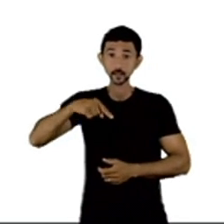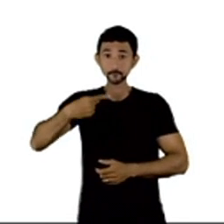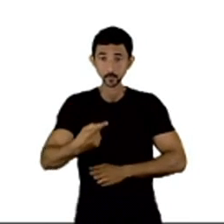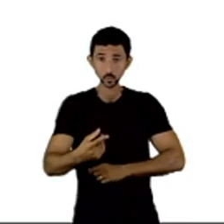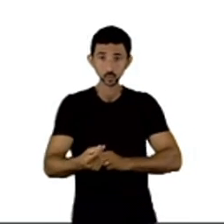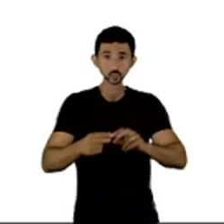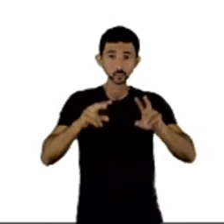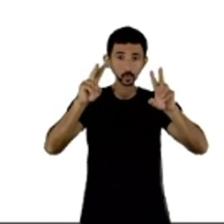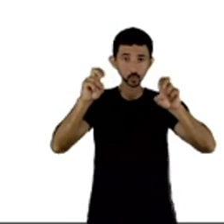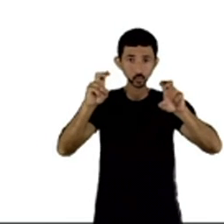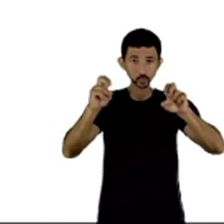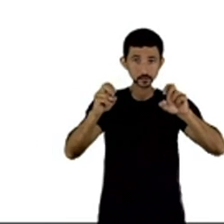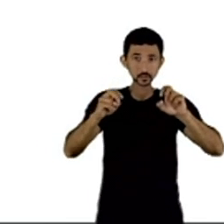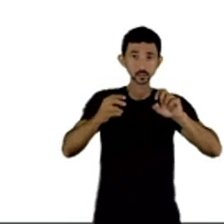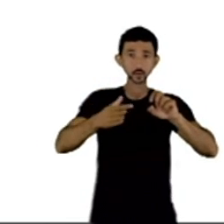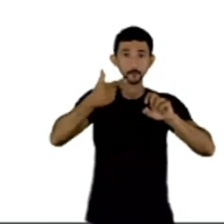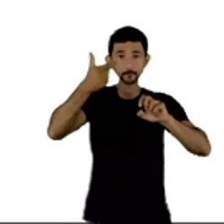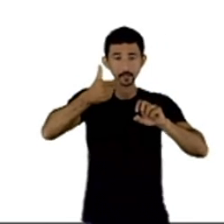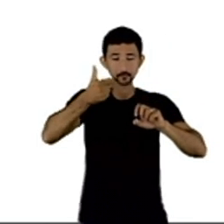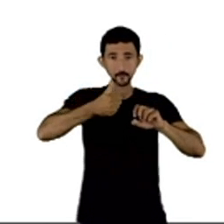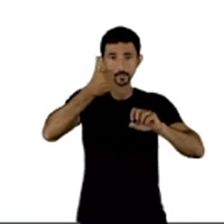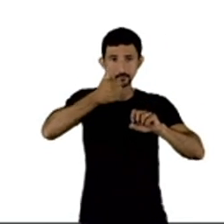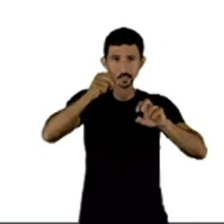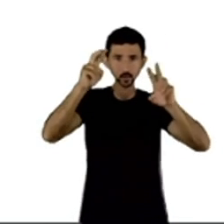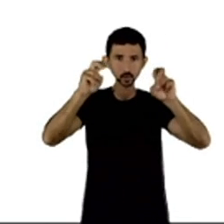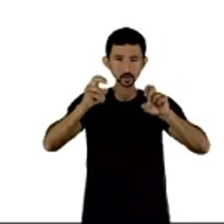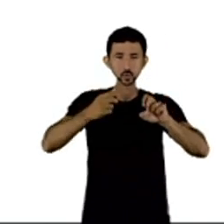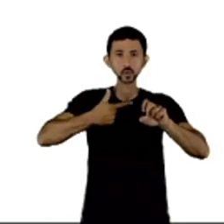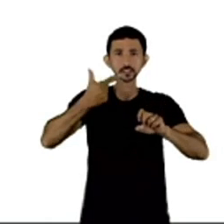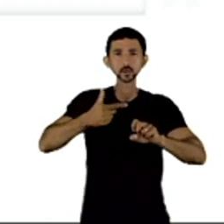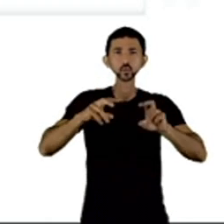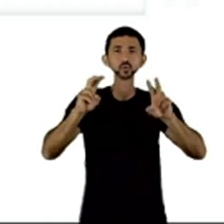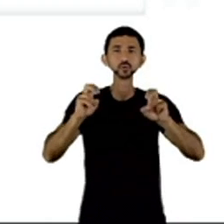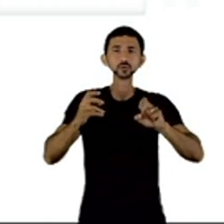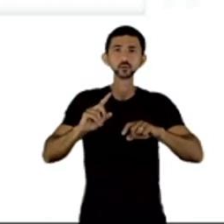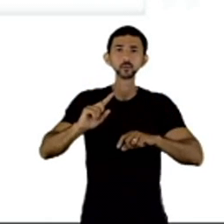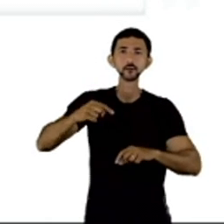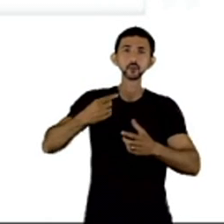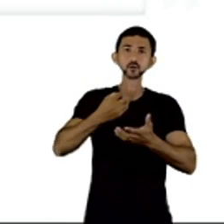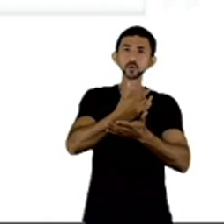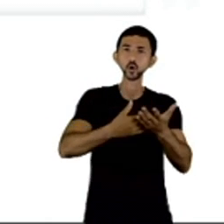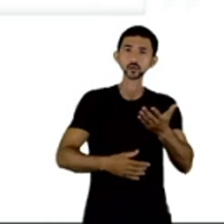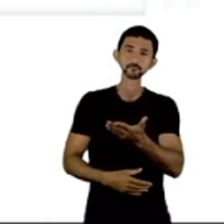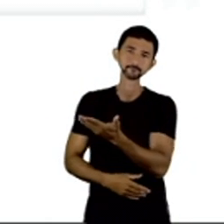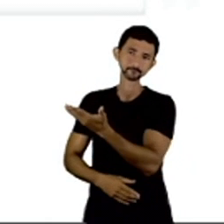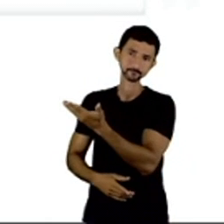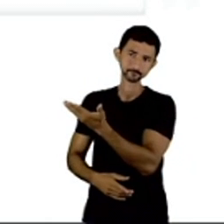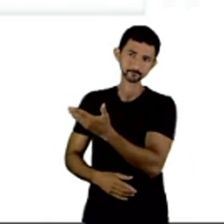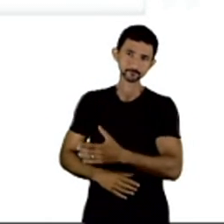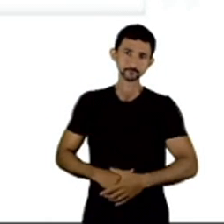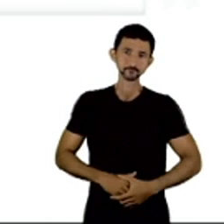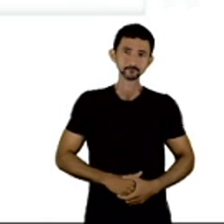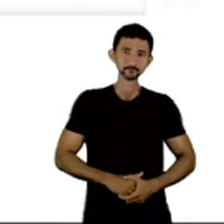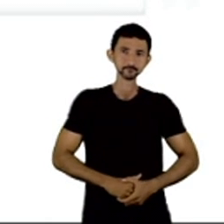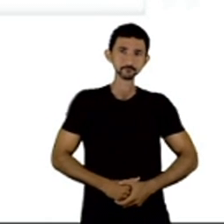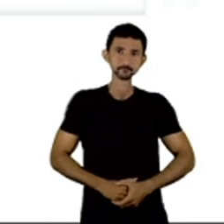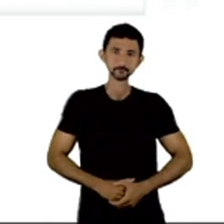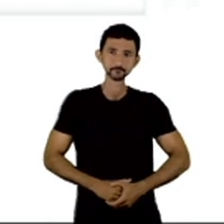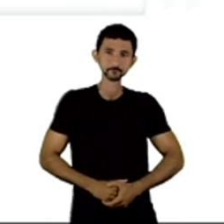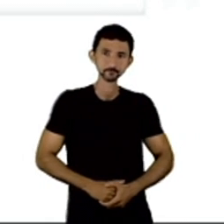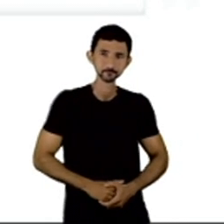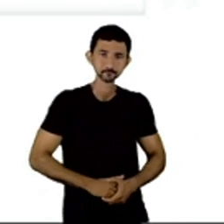Depois do título e do subtítulo, a gente vai ver ainda, tá bem? Que o